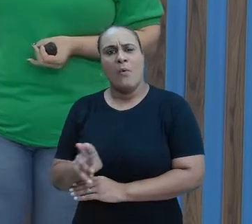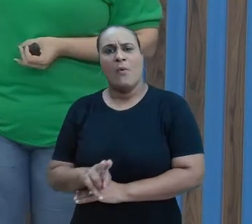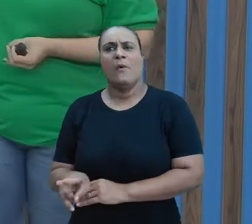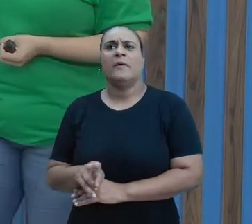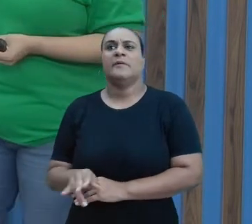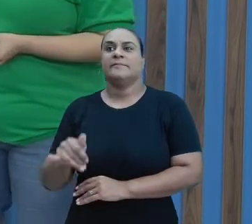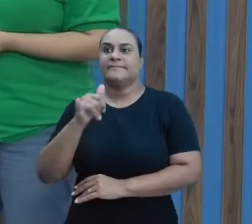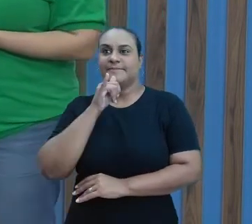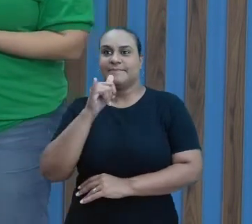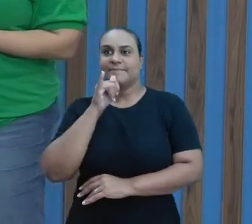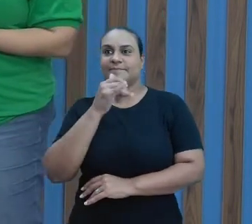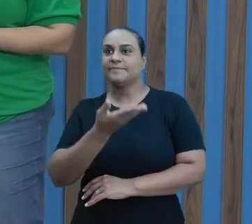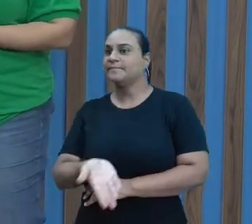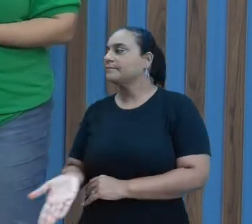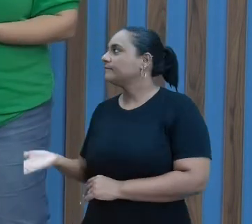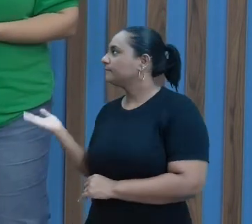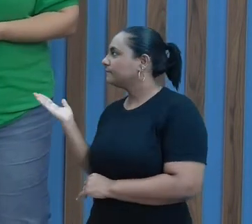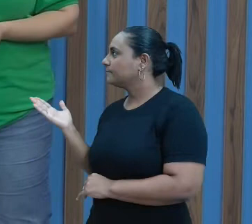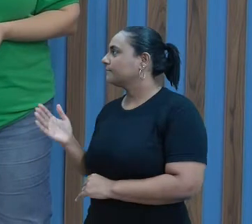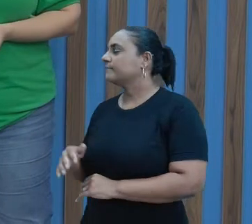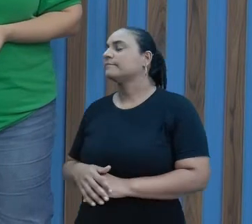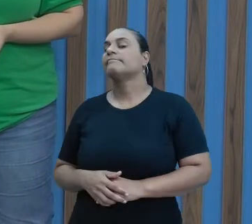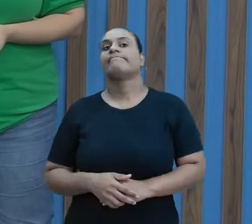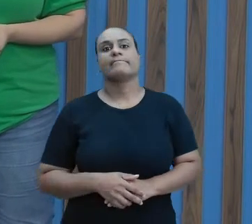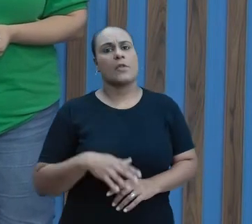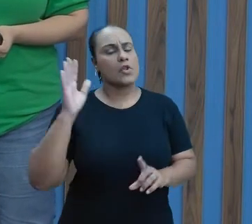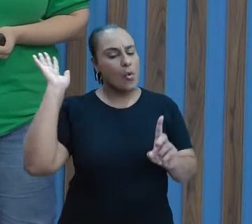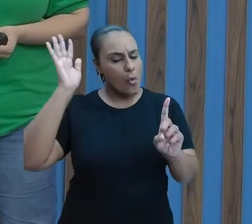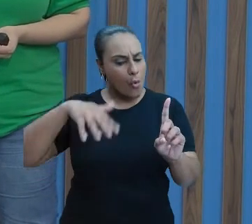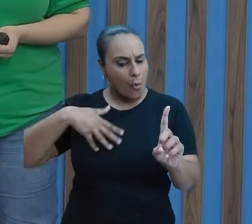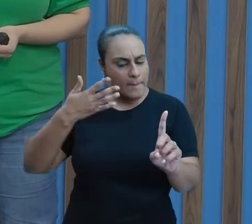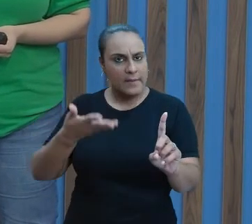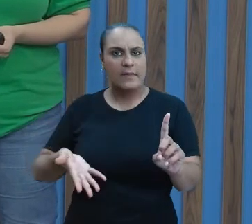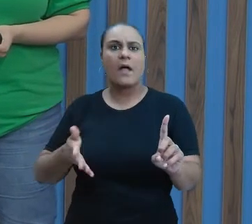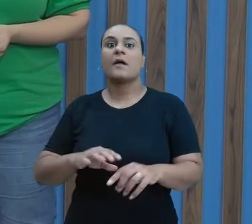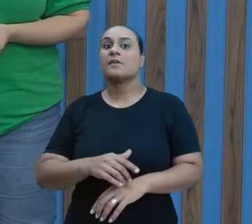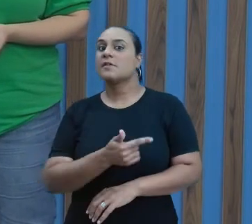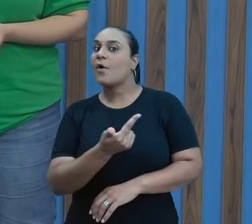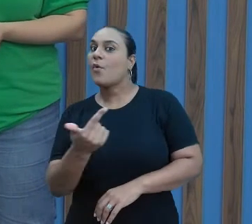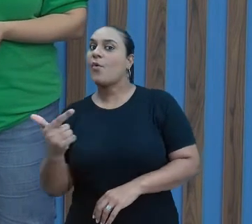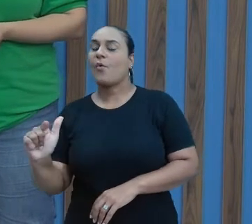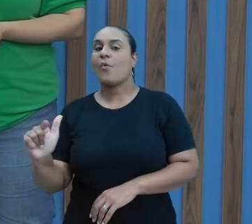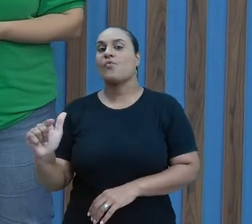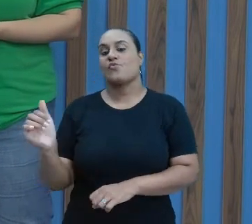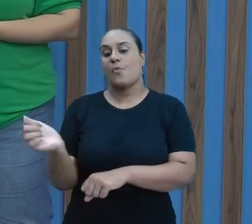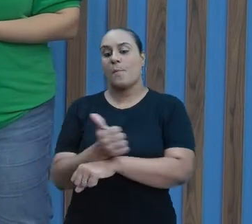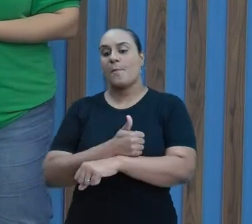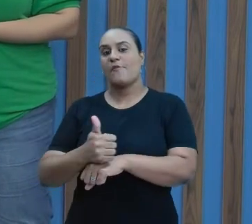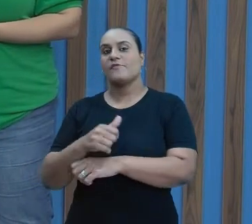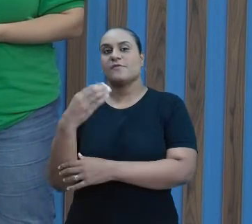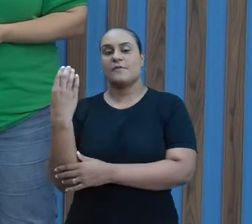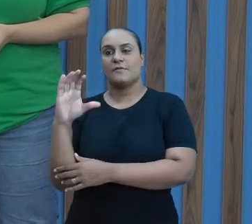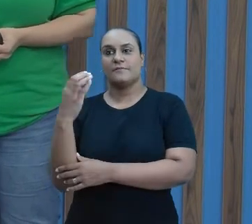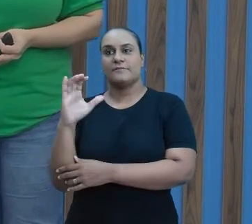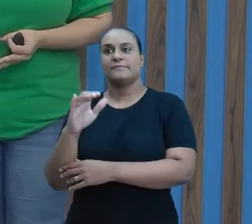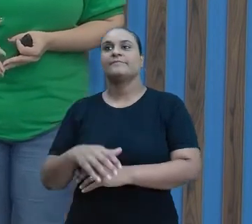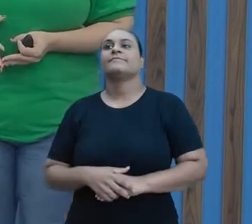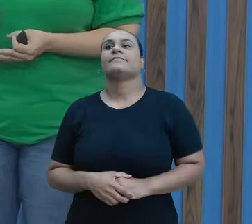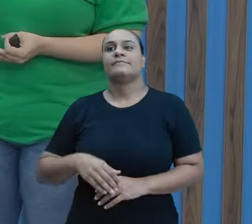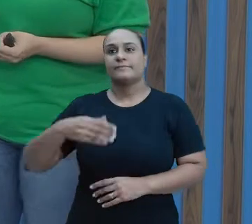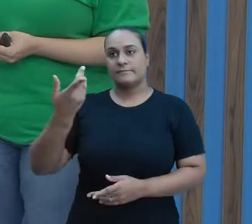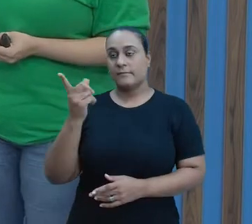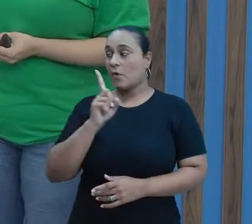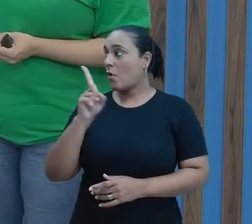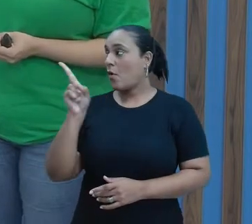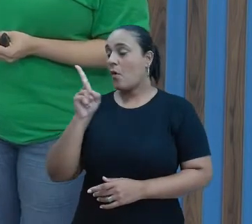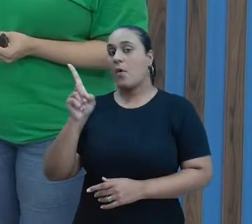por exemplo, fazendo uma homenagem a outro cientista, que foi o caso de Marie Curie.